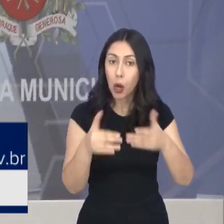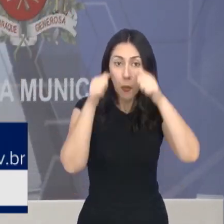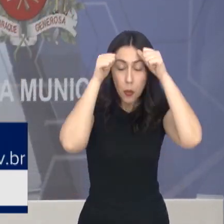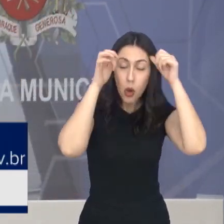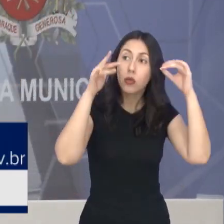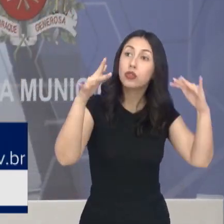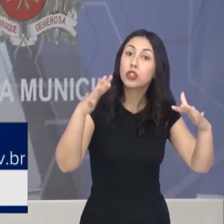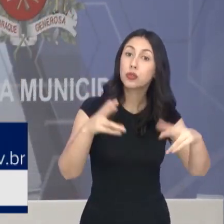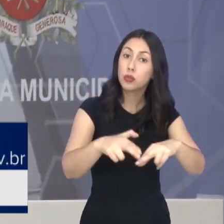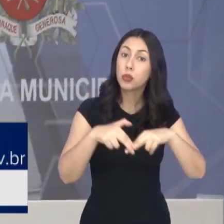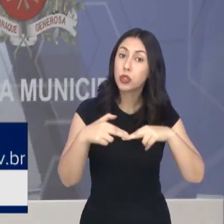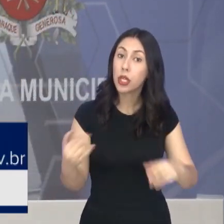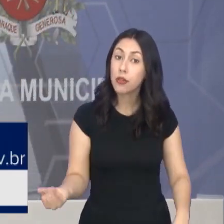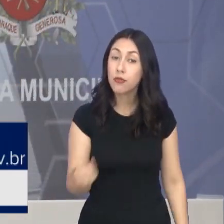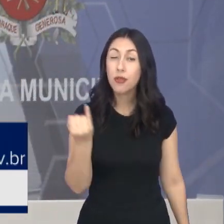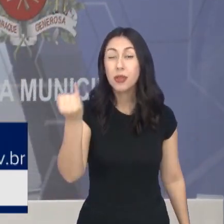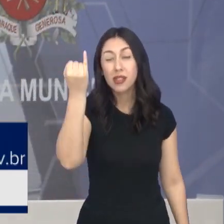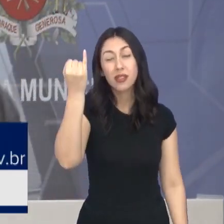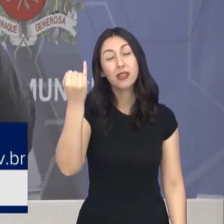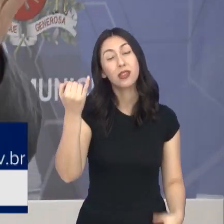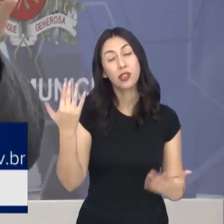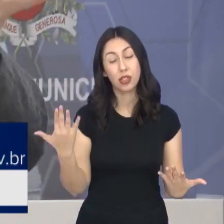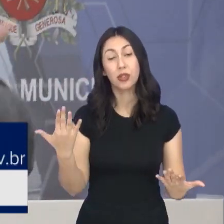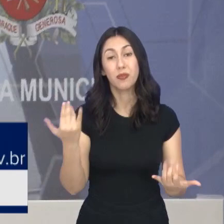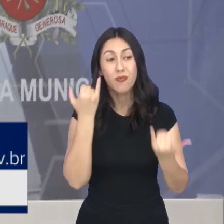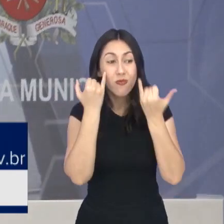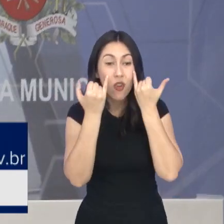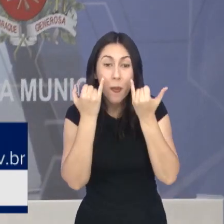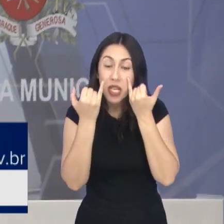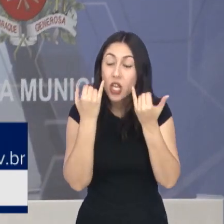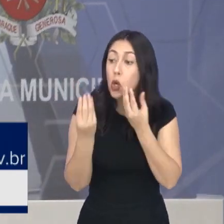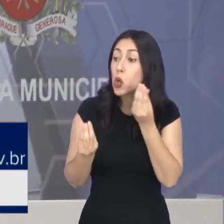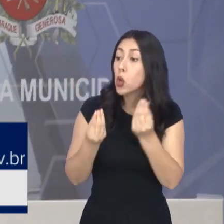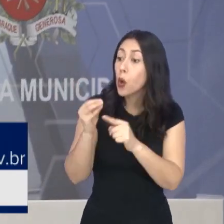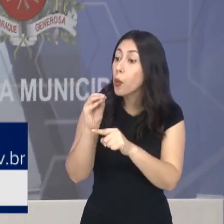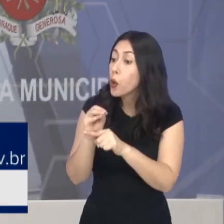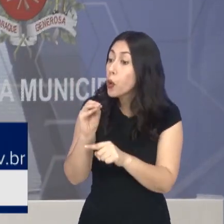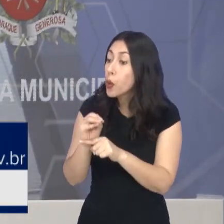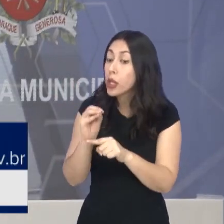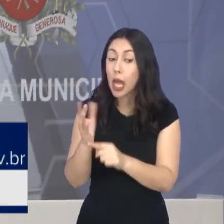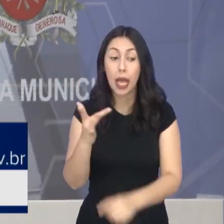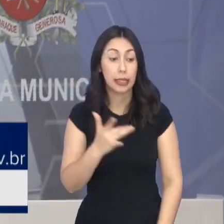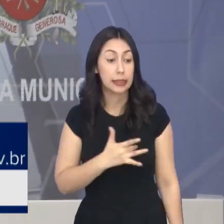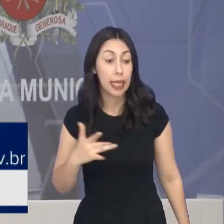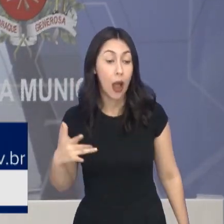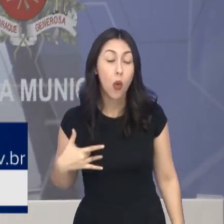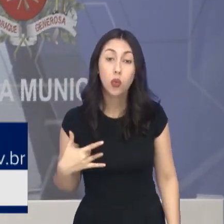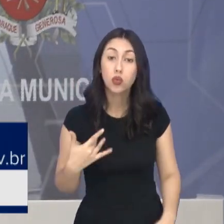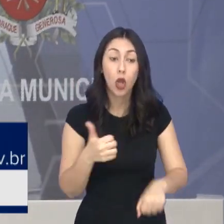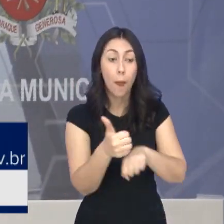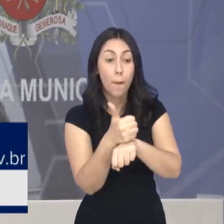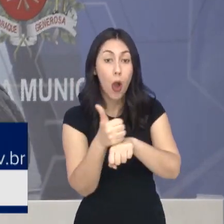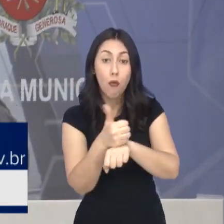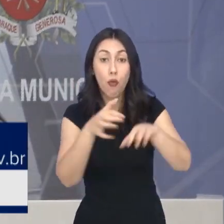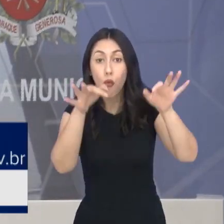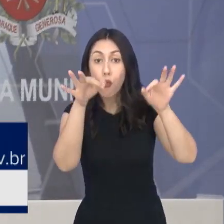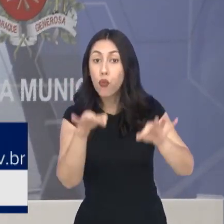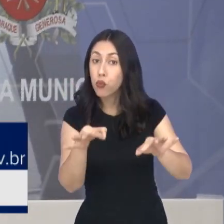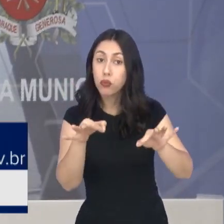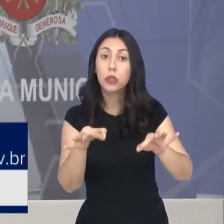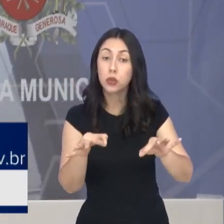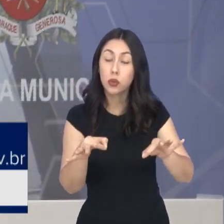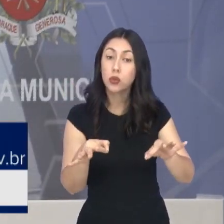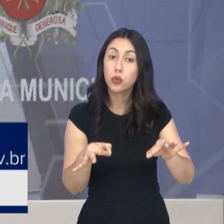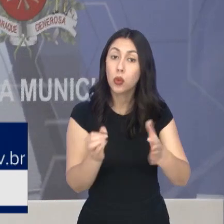é fundamental, informação na área de educação, na área de saúde, como tratar, como procurar o especialista, né,